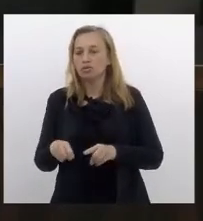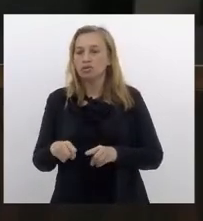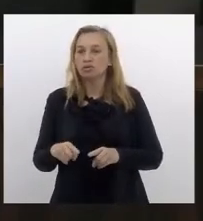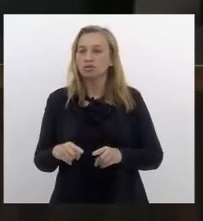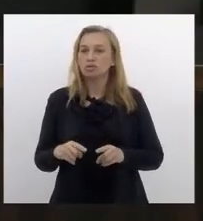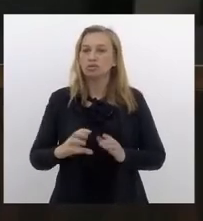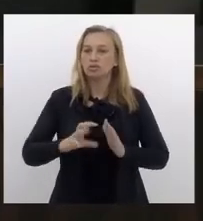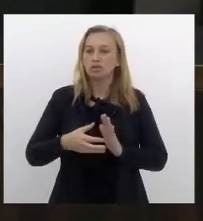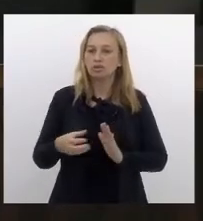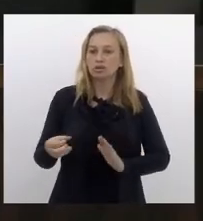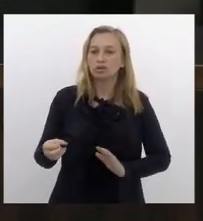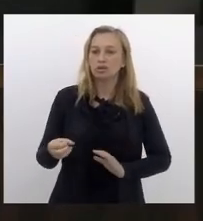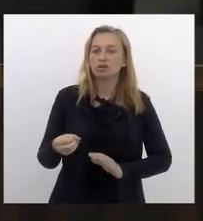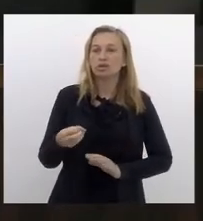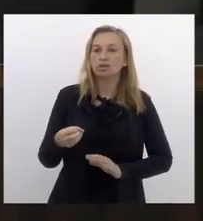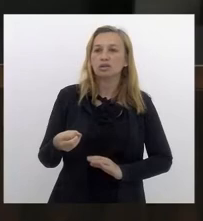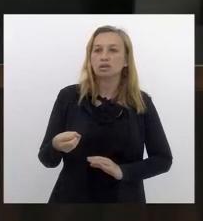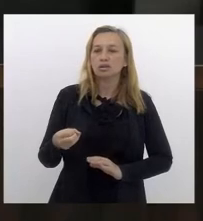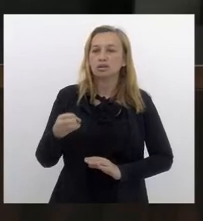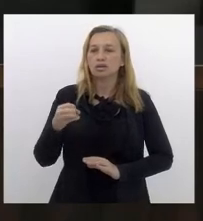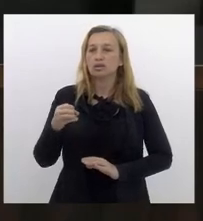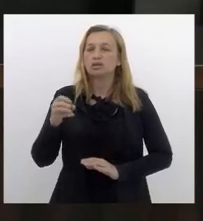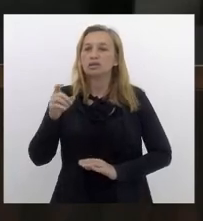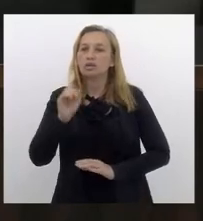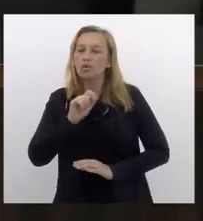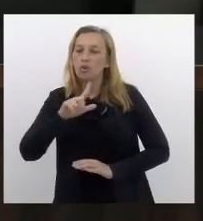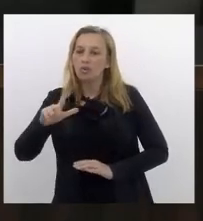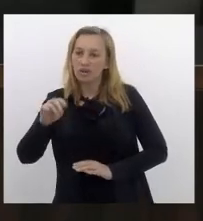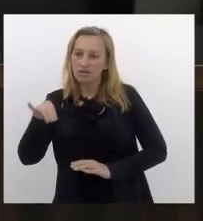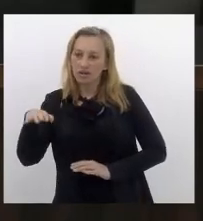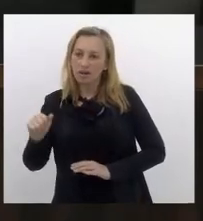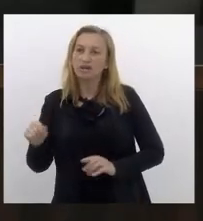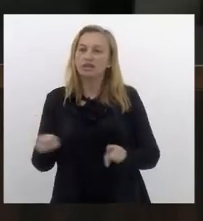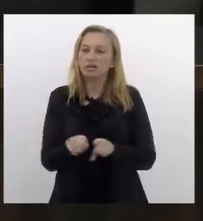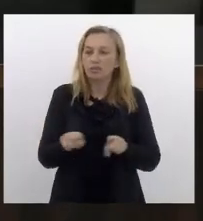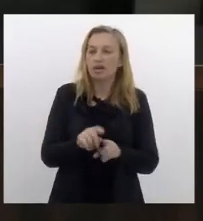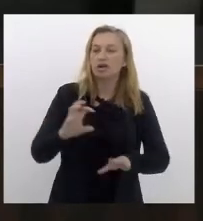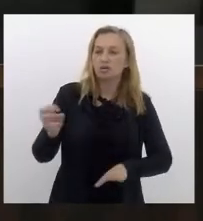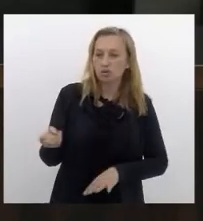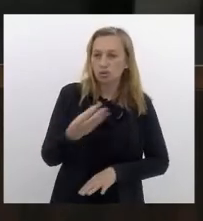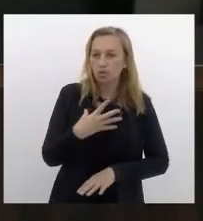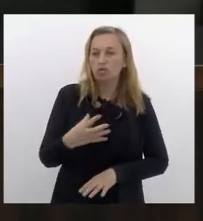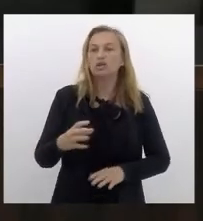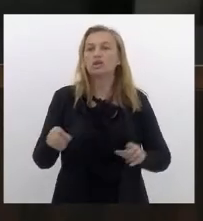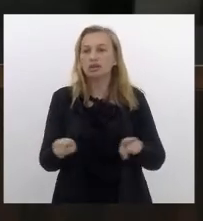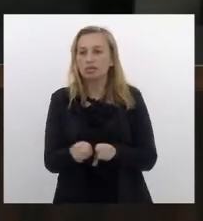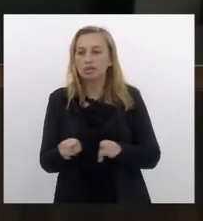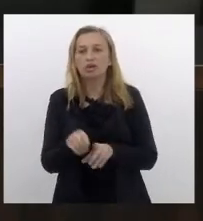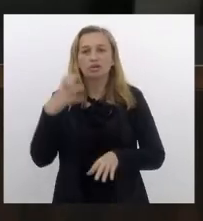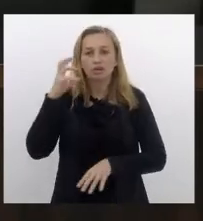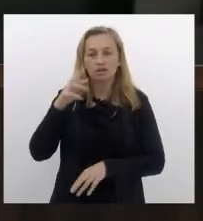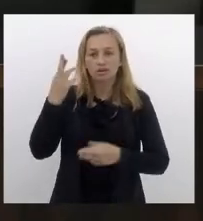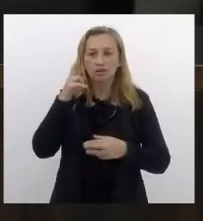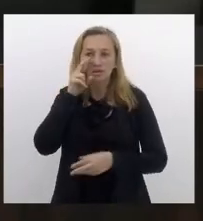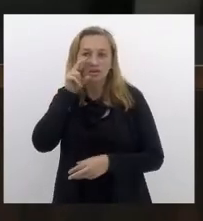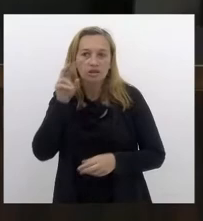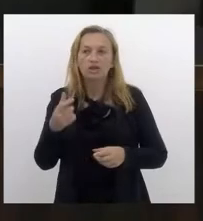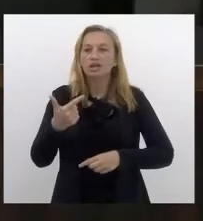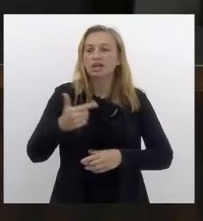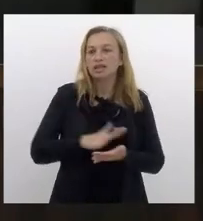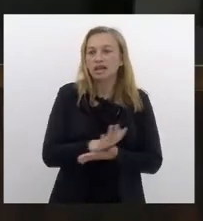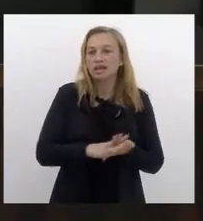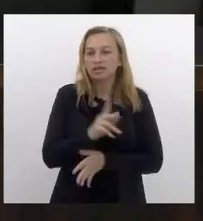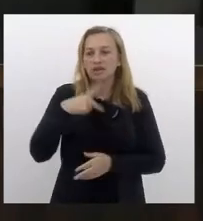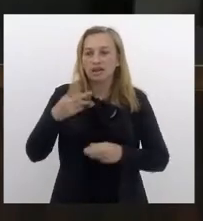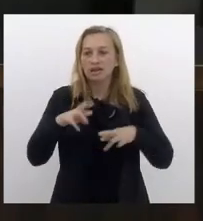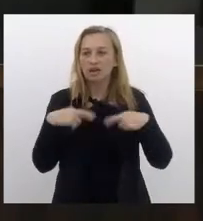do deputado Samuel Malafaia, do novo, e com voto contrário do Rosenberg Reis. Nada mais a tratar na terceira sessão extraordinária,